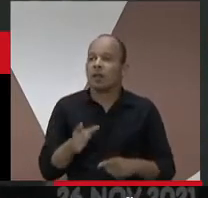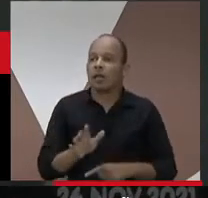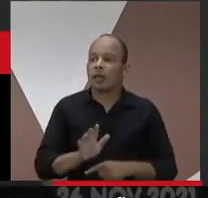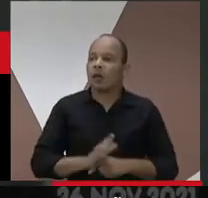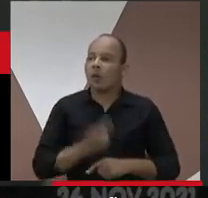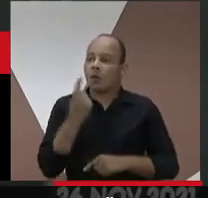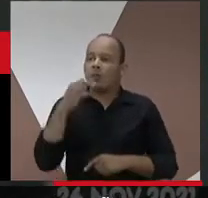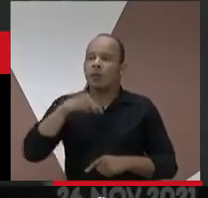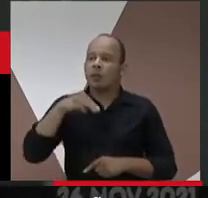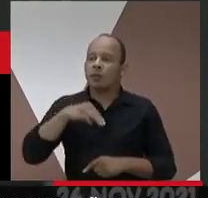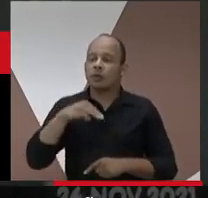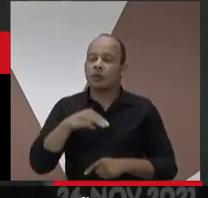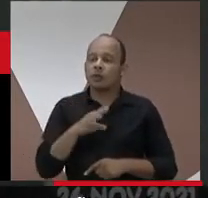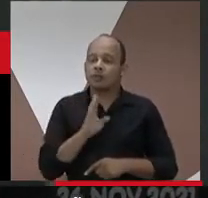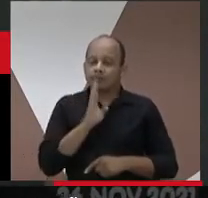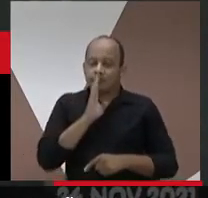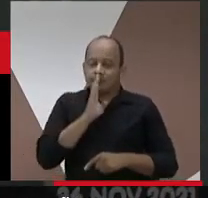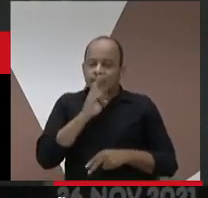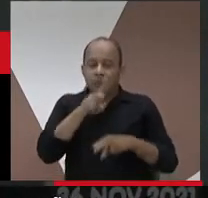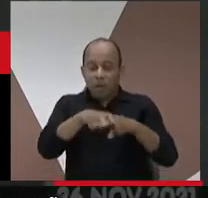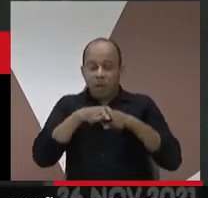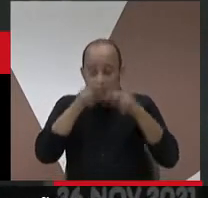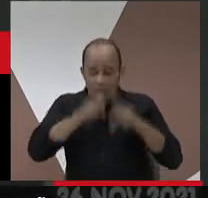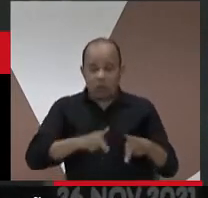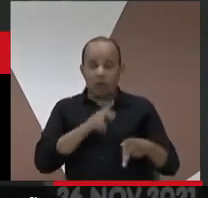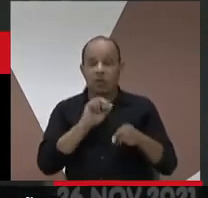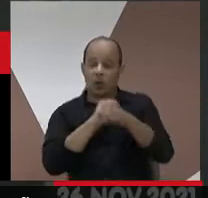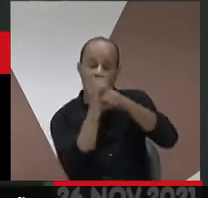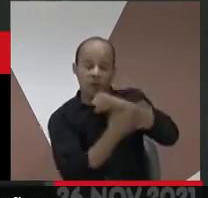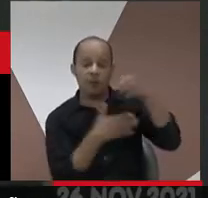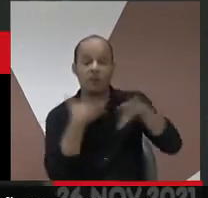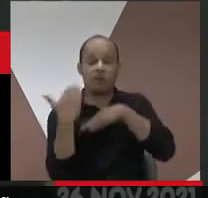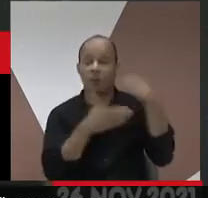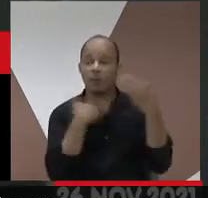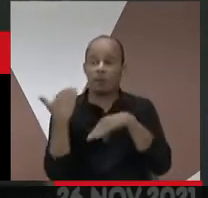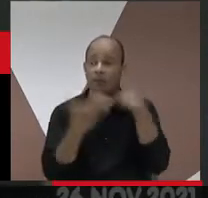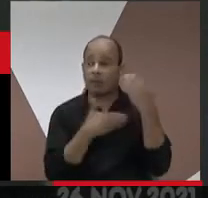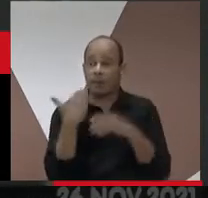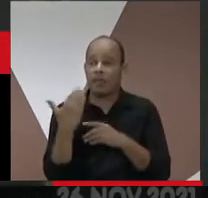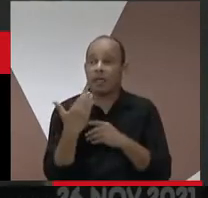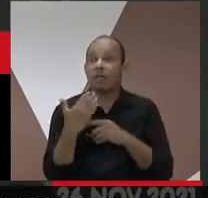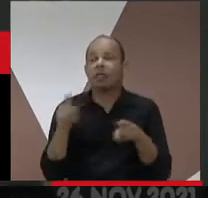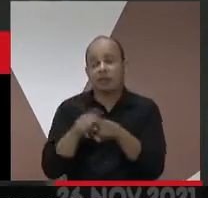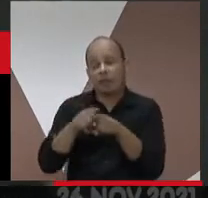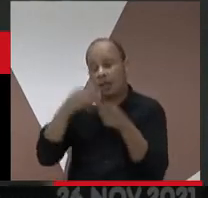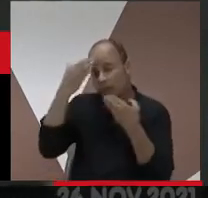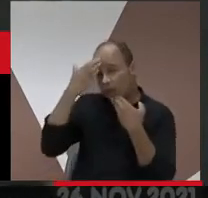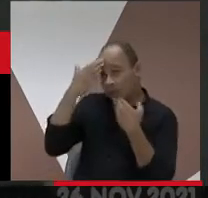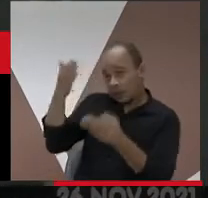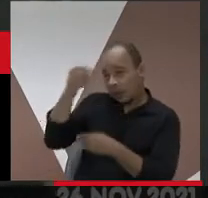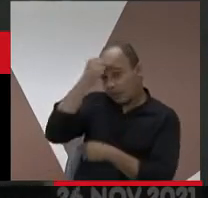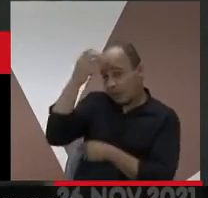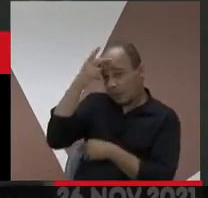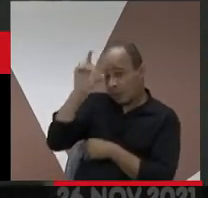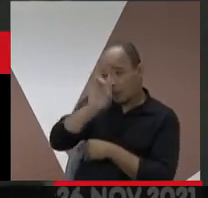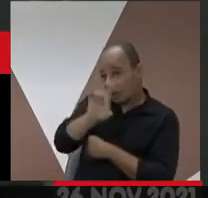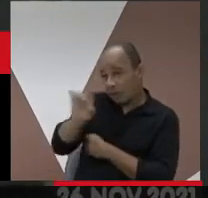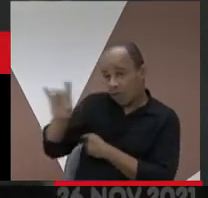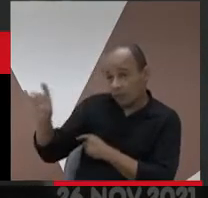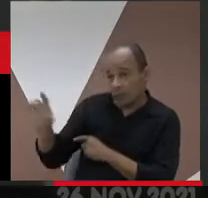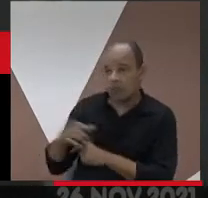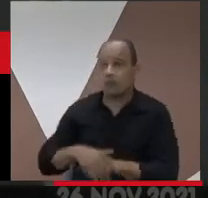aos prefeitos também, que estão atuando muito bem para ajudar no combate ao Covid. Ok, vamos